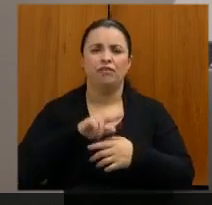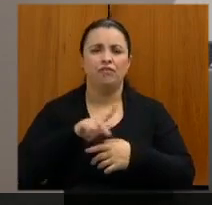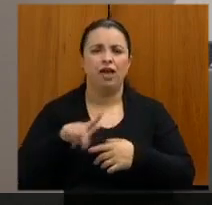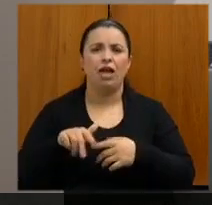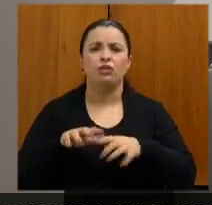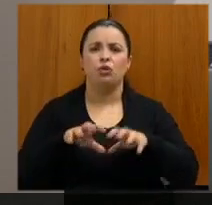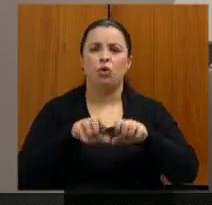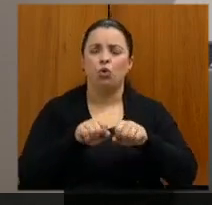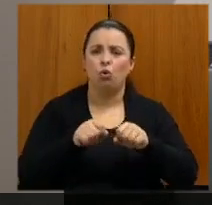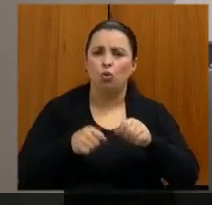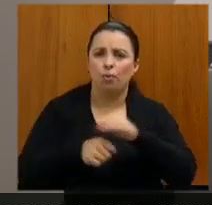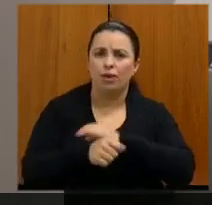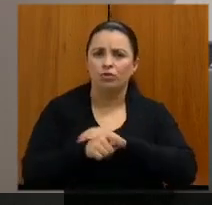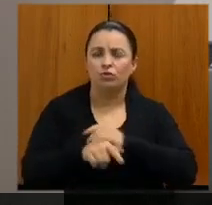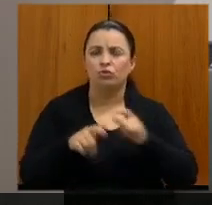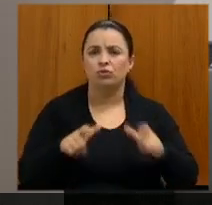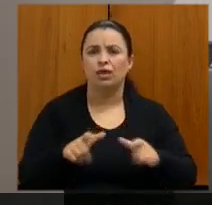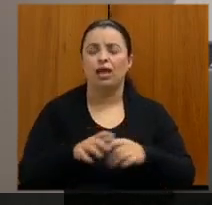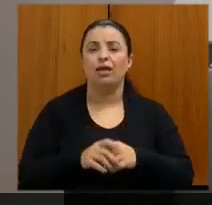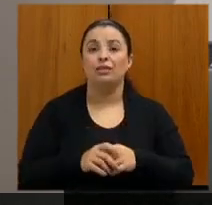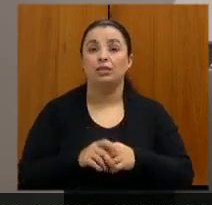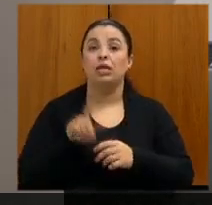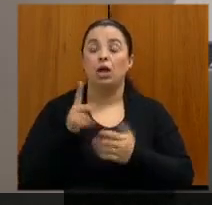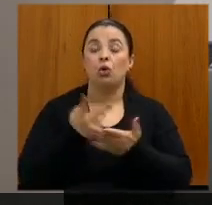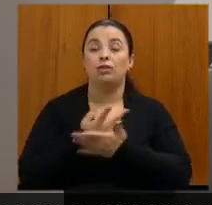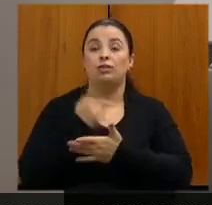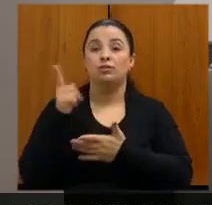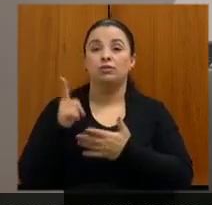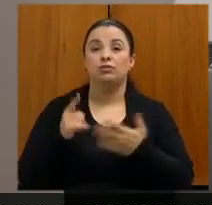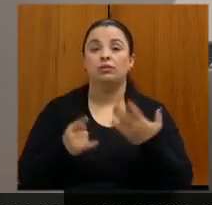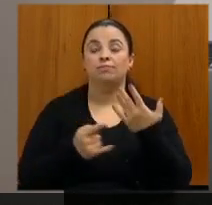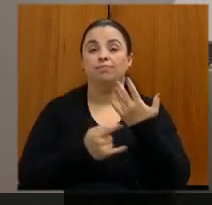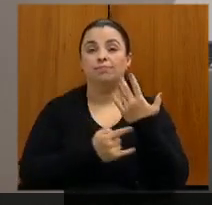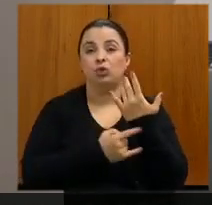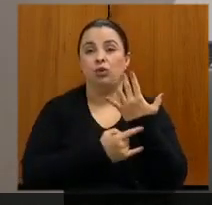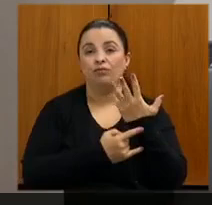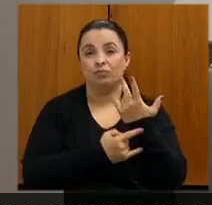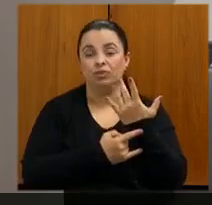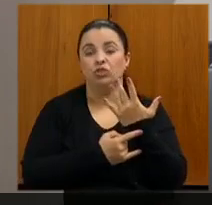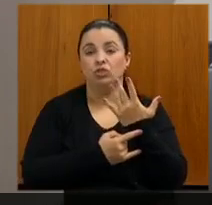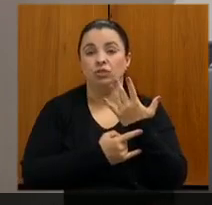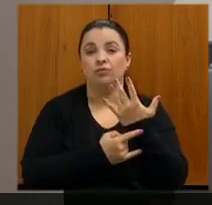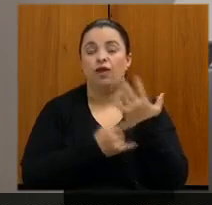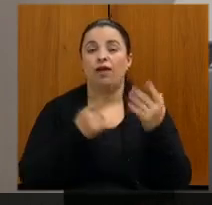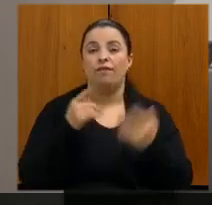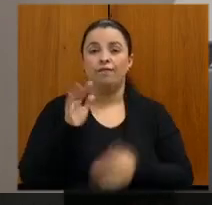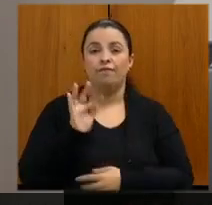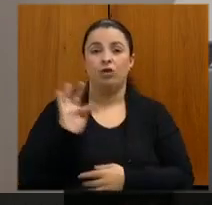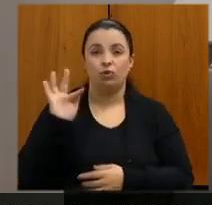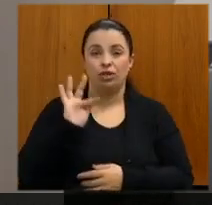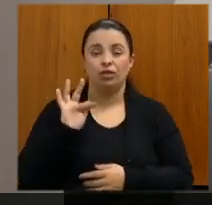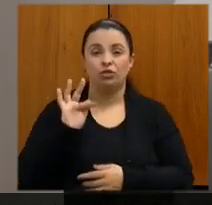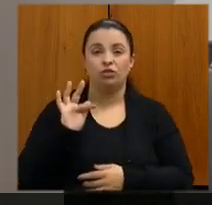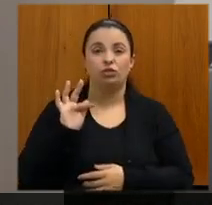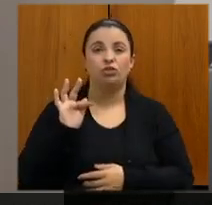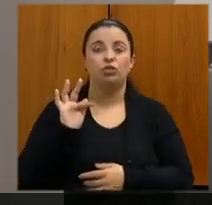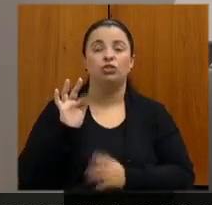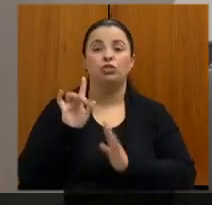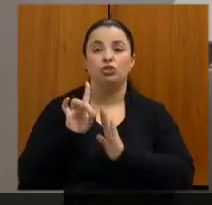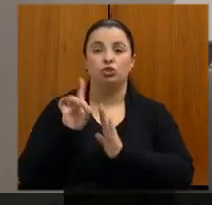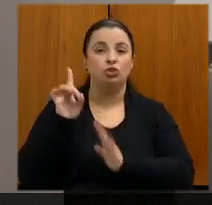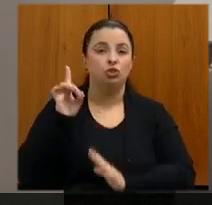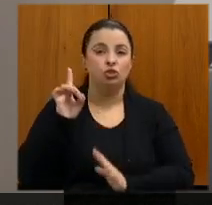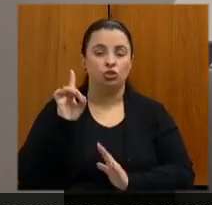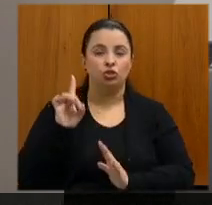várias pessoas na Faculdade de Direito da UFMG e e vem um filme sabe Frei gilvander